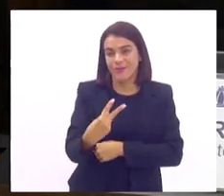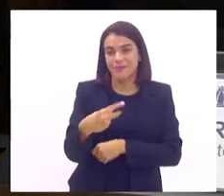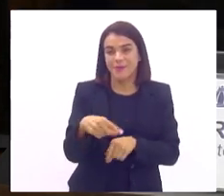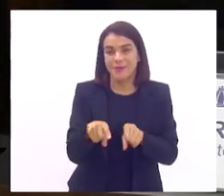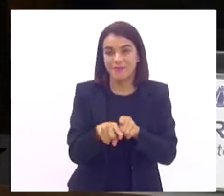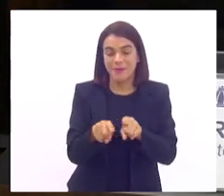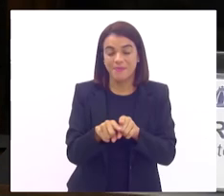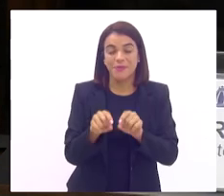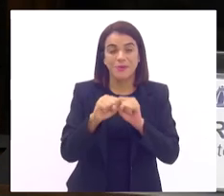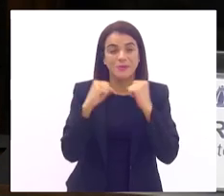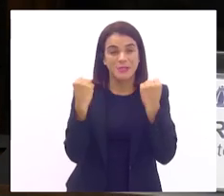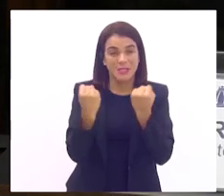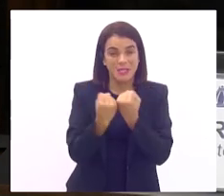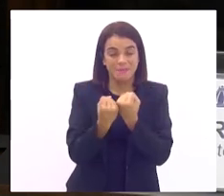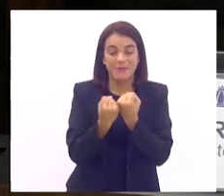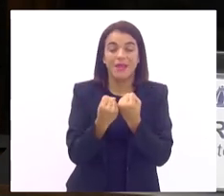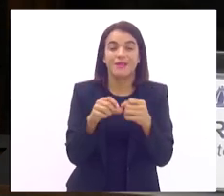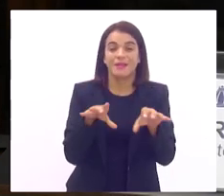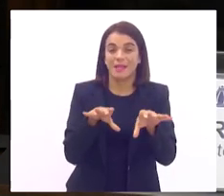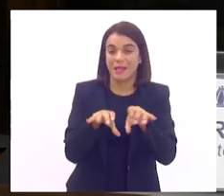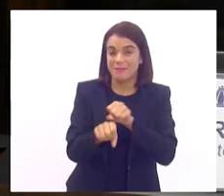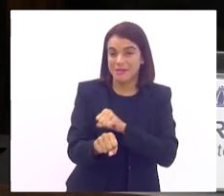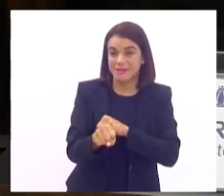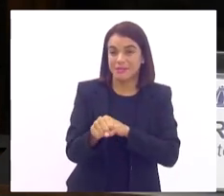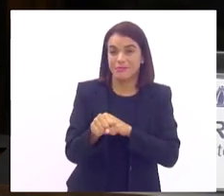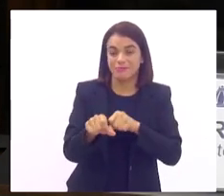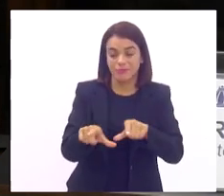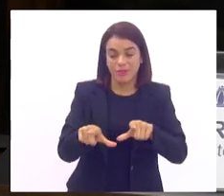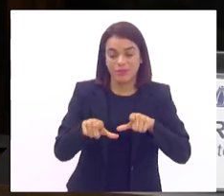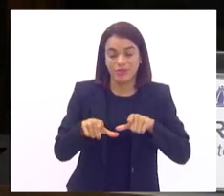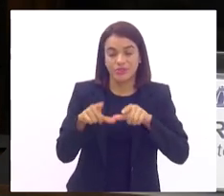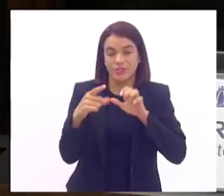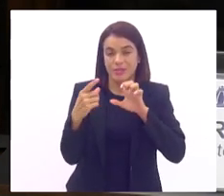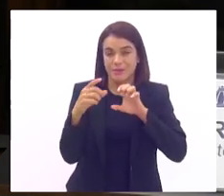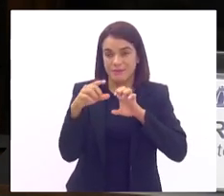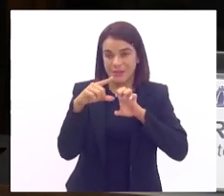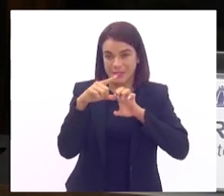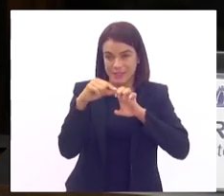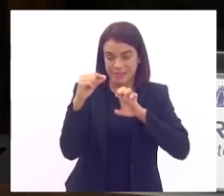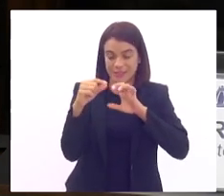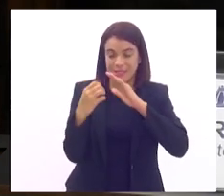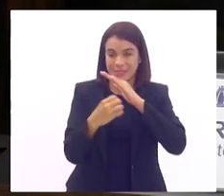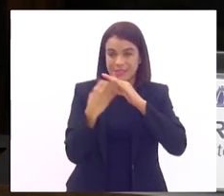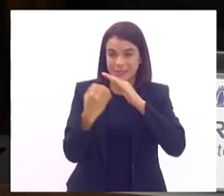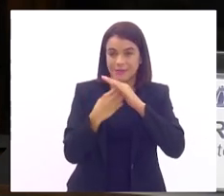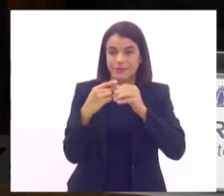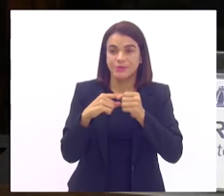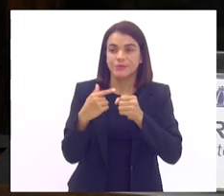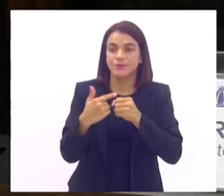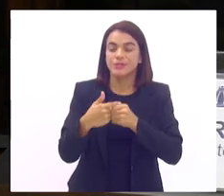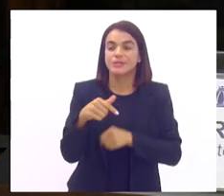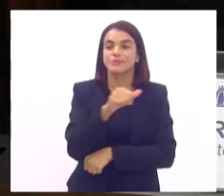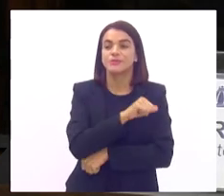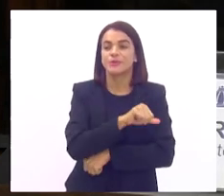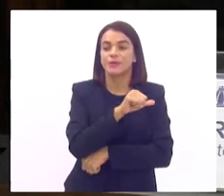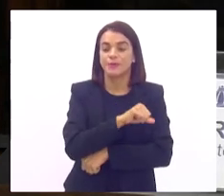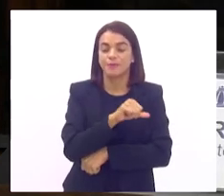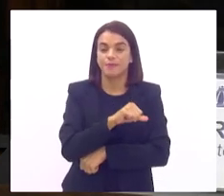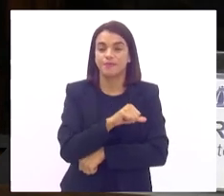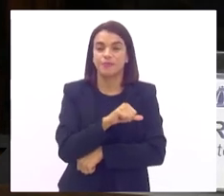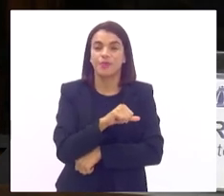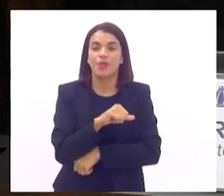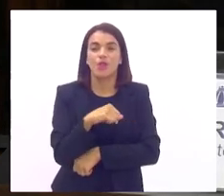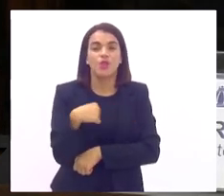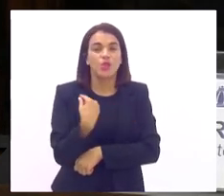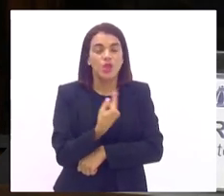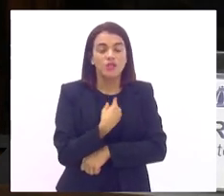o seminário de capacitação para registro empresarial Juscerge CRC nos municípios do Rio de Janeiro, onde nós